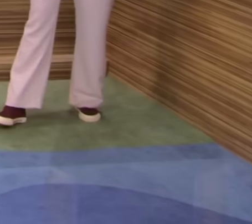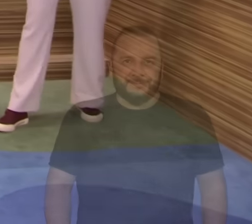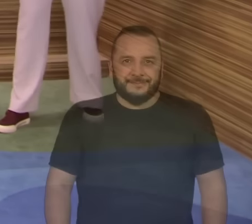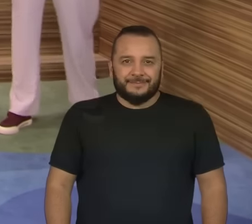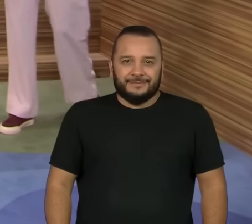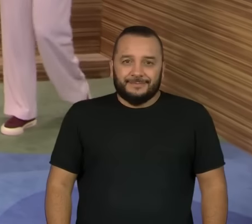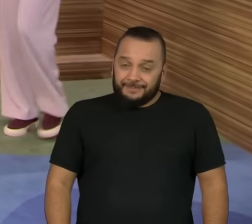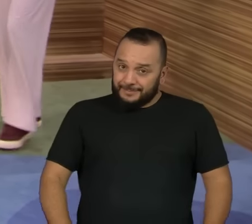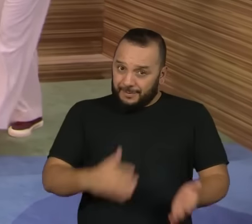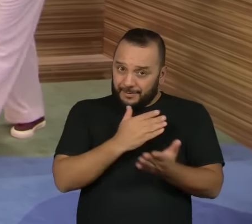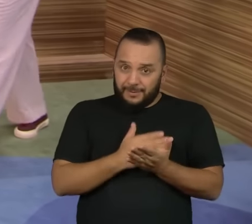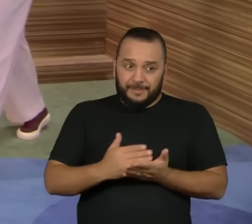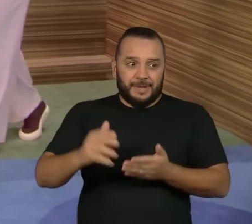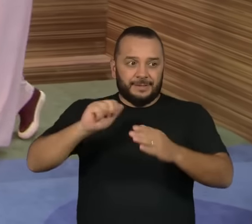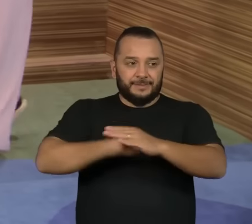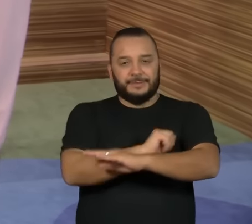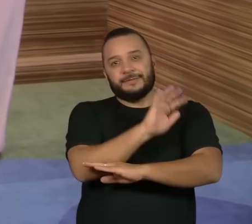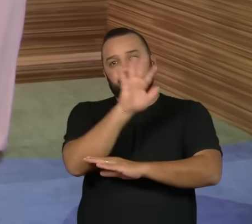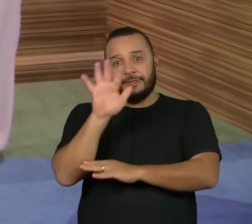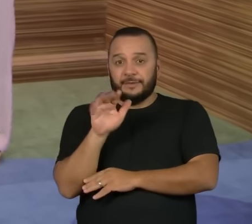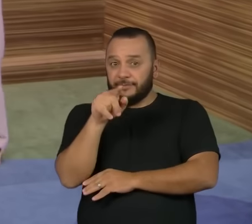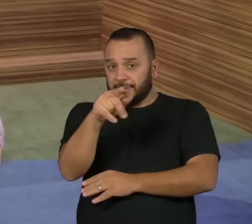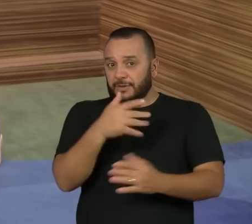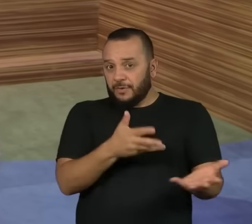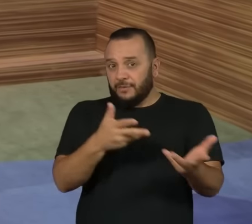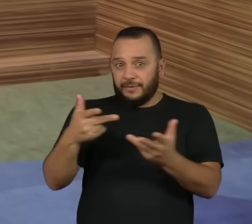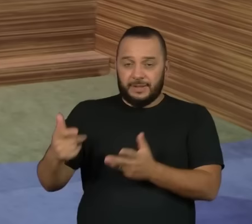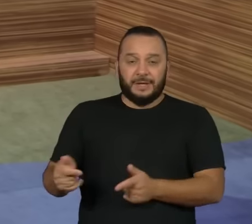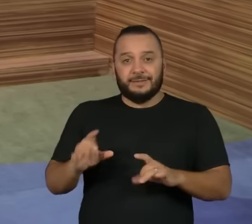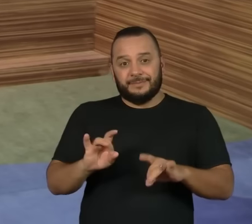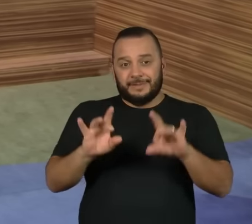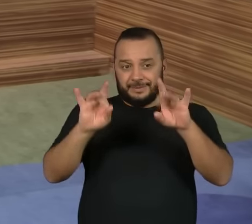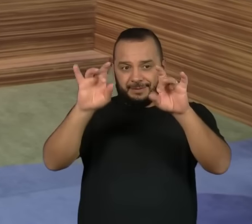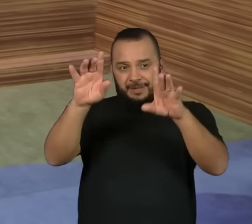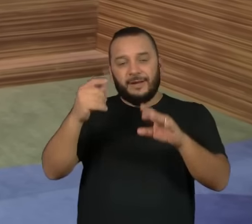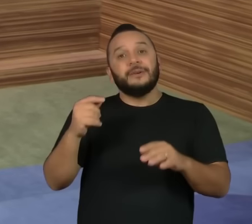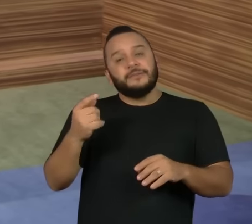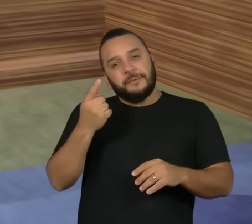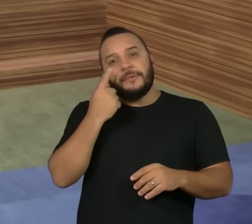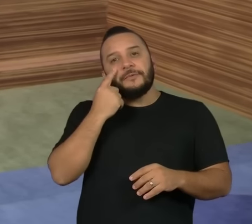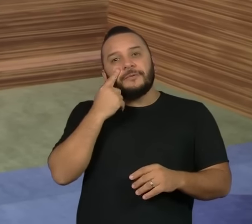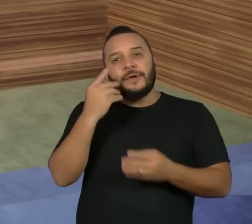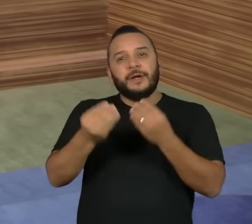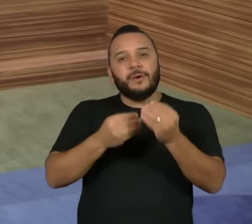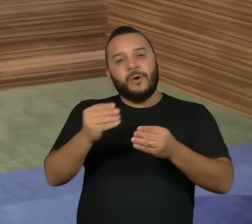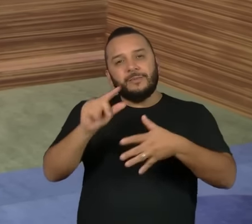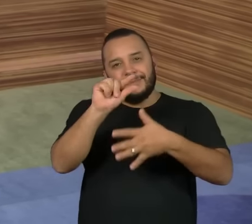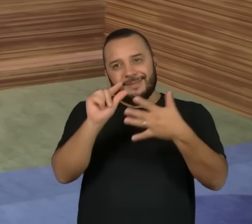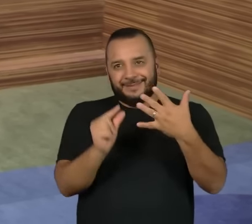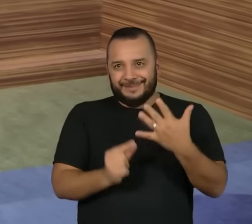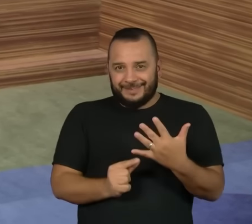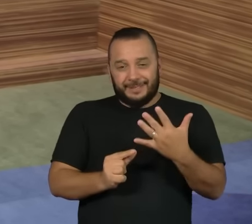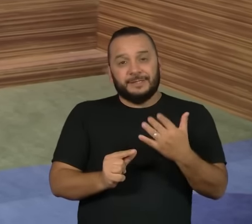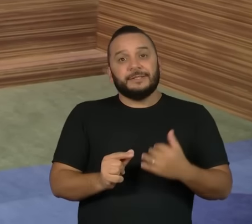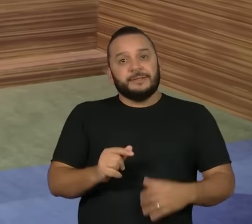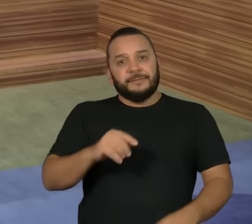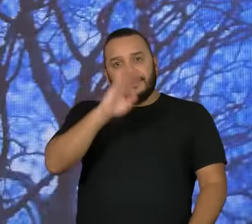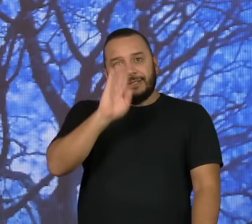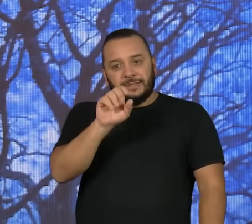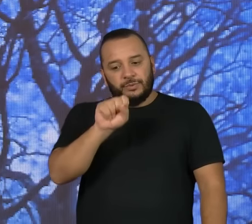Está no ar o Repórter Eco. Você é o nosso convidado especial para uma viagem pela Mata Atlântica no sul do